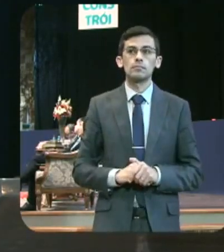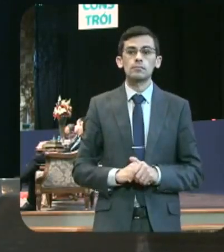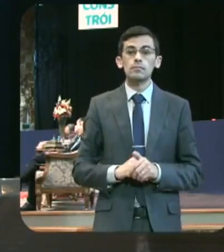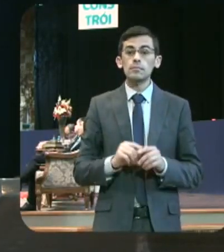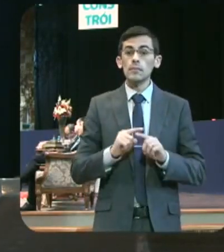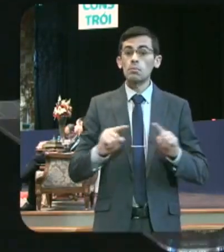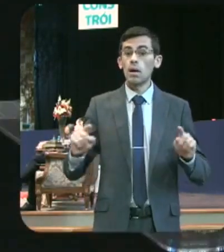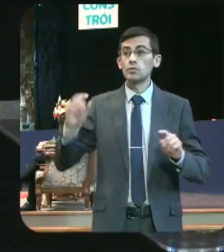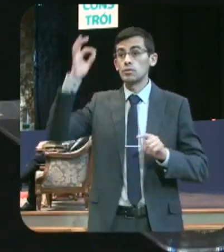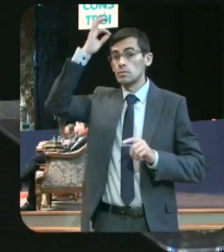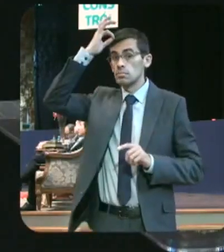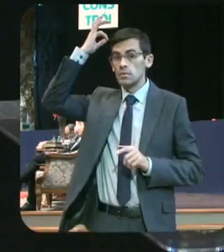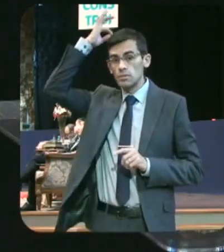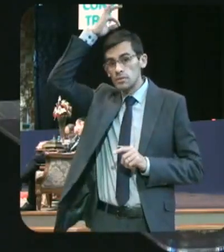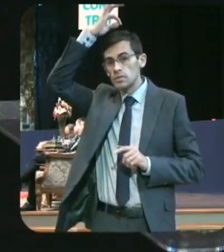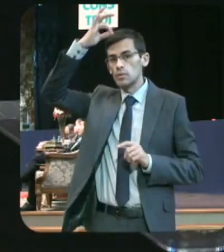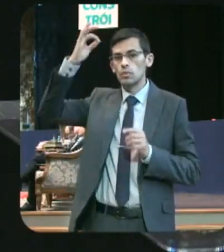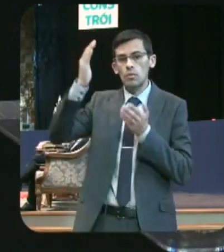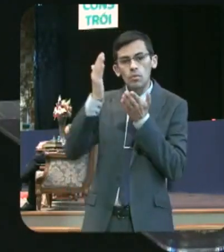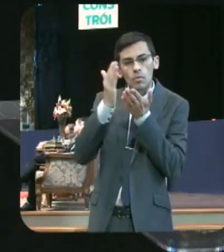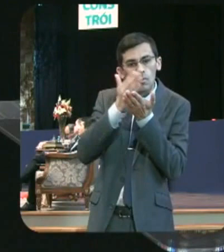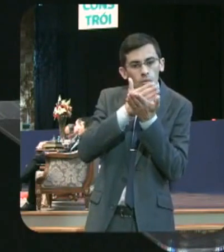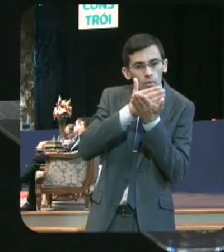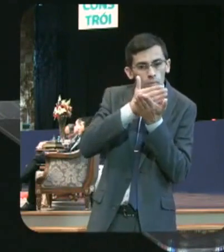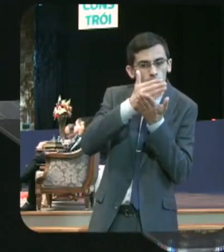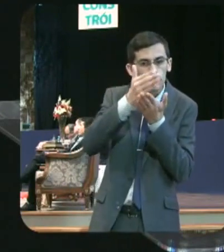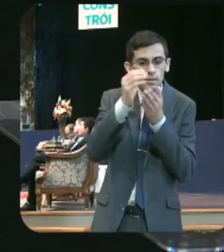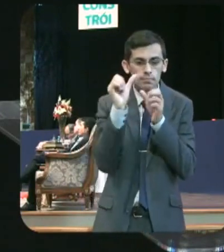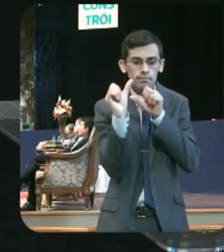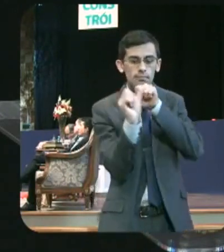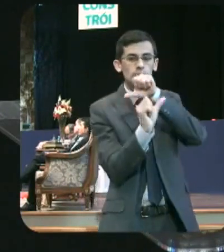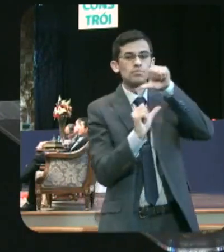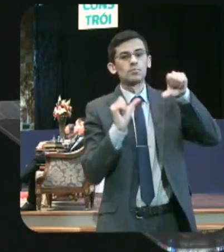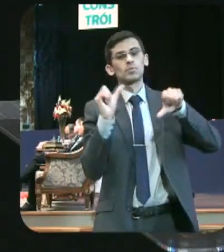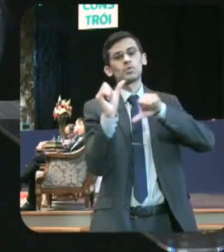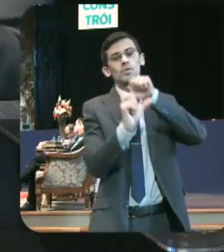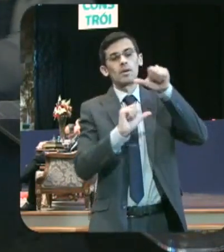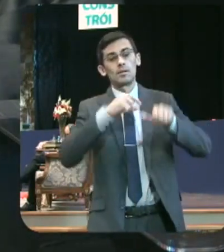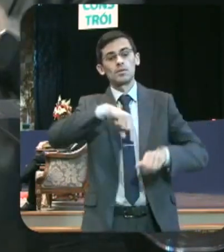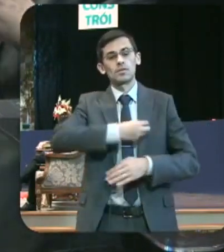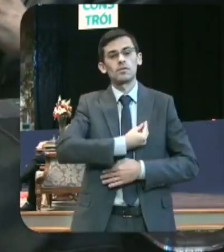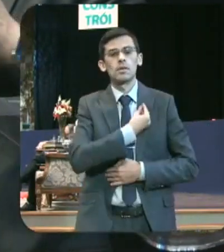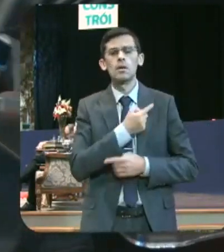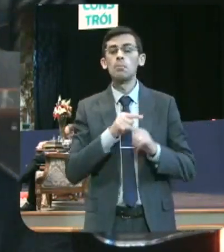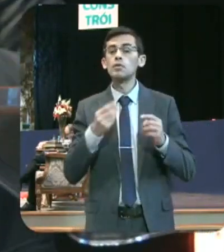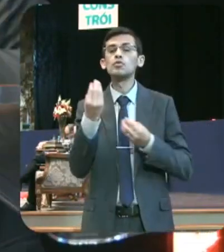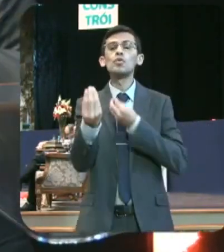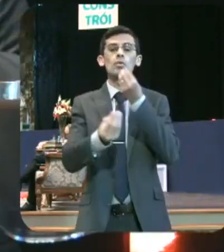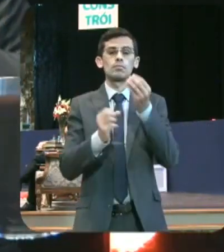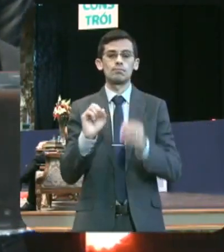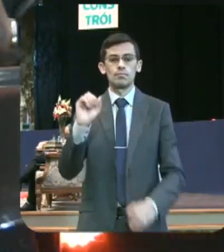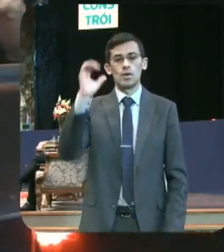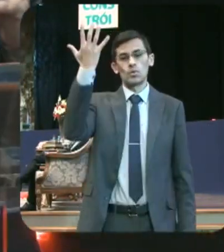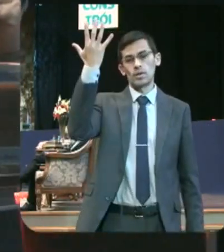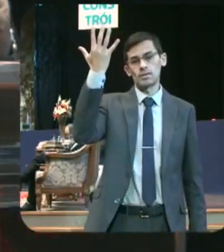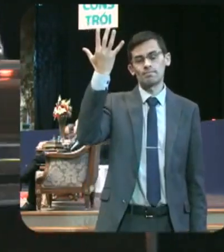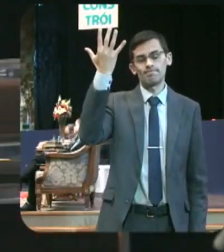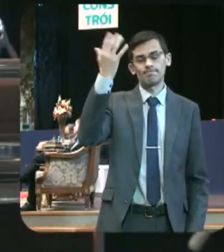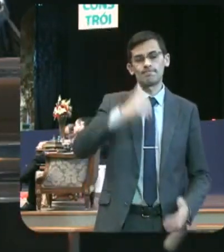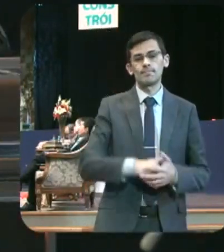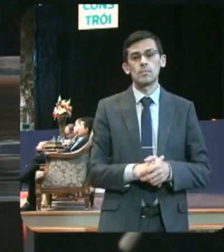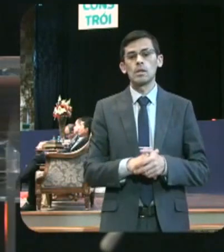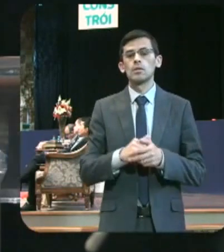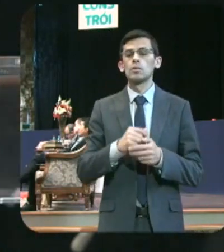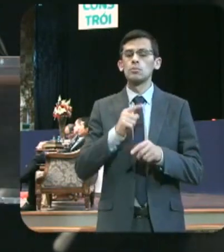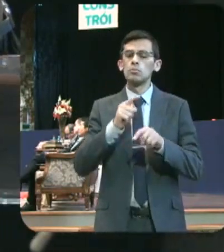E aí entra o Espírito Santo e começa a mudar a nossa natureza. Mas sabe como é que isso acontece? É quando